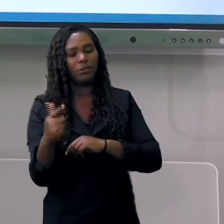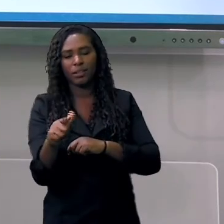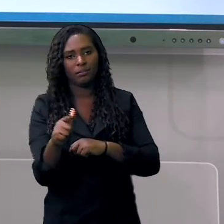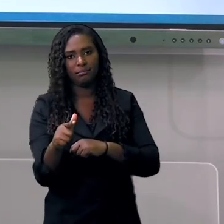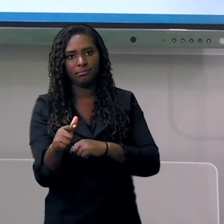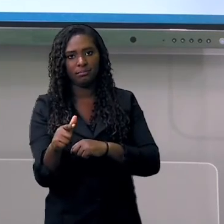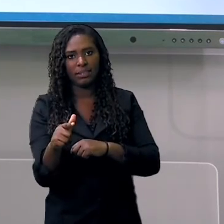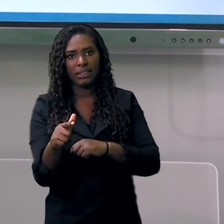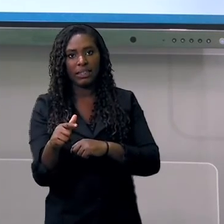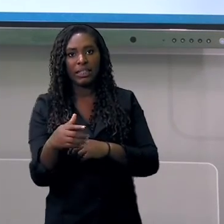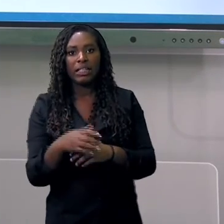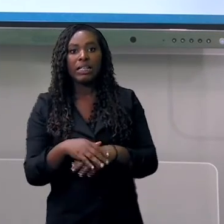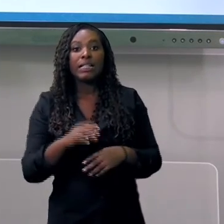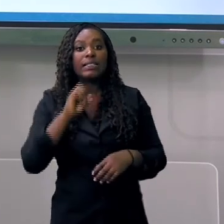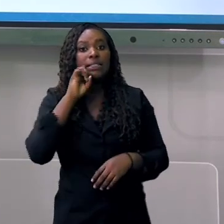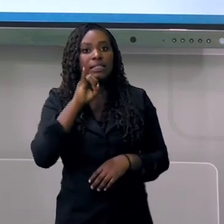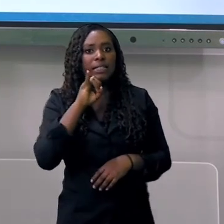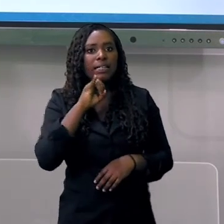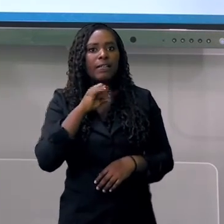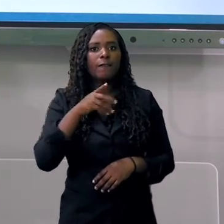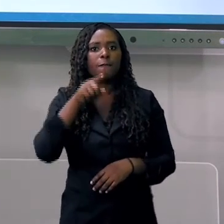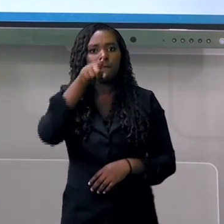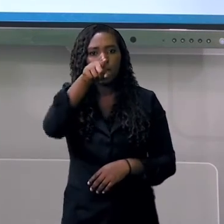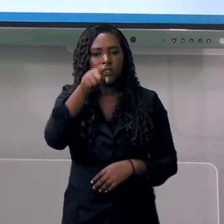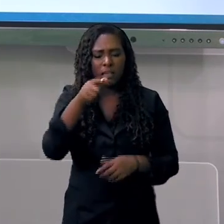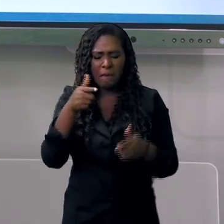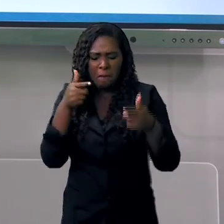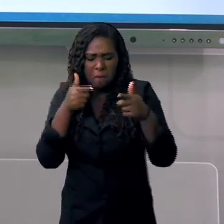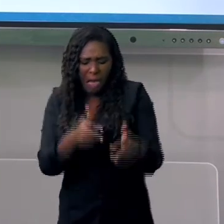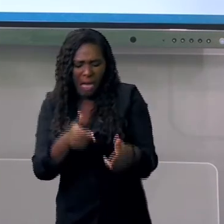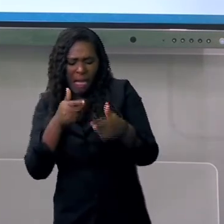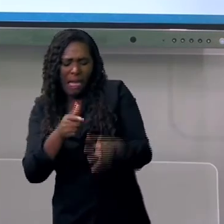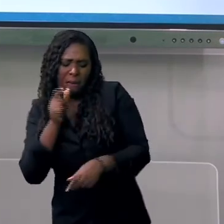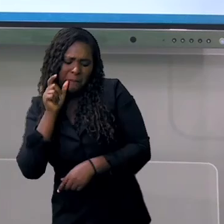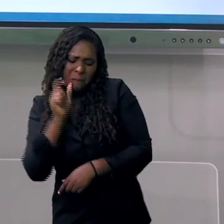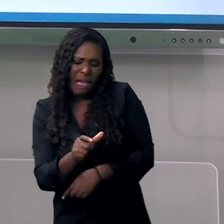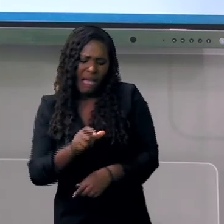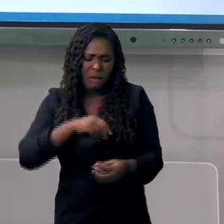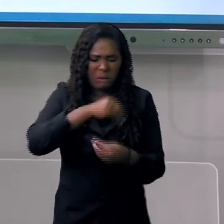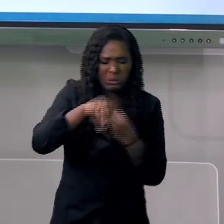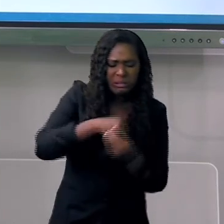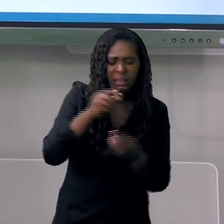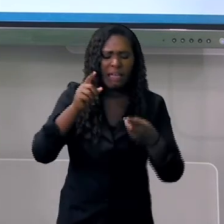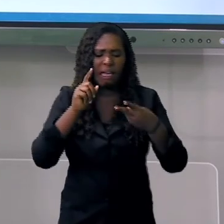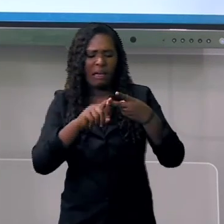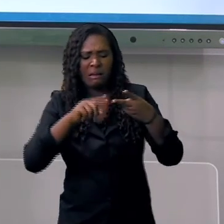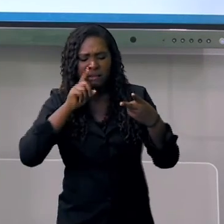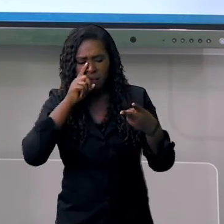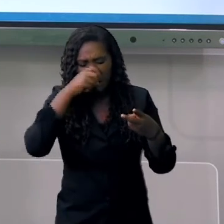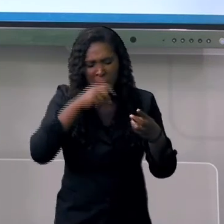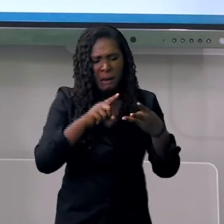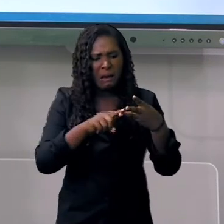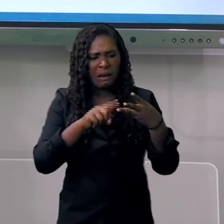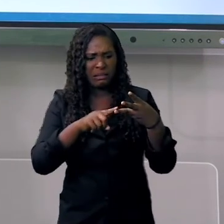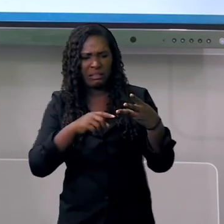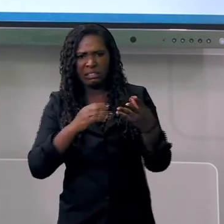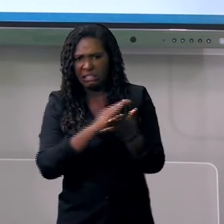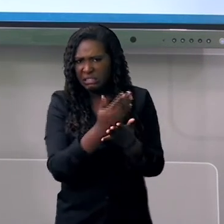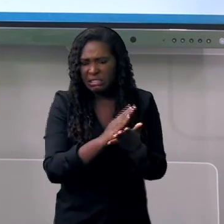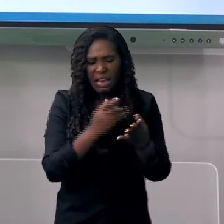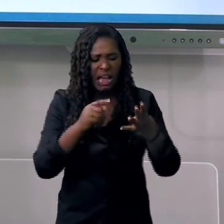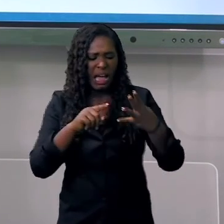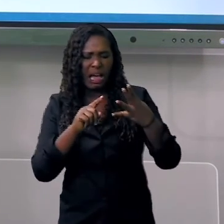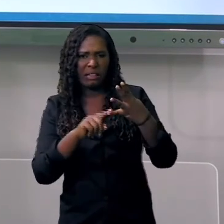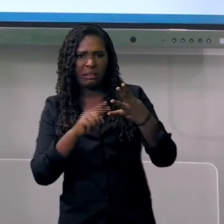de respeito com a criança. Nós, adultos, eu, você, somos referência